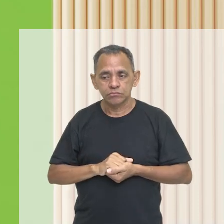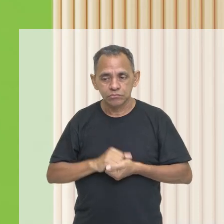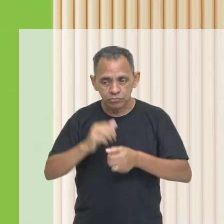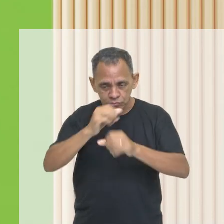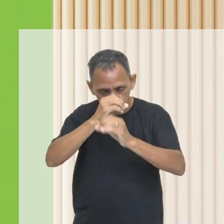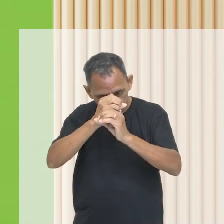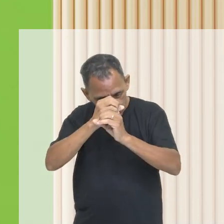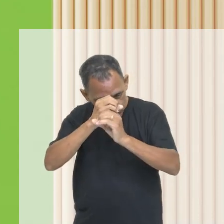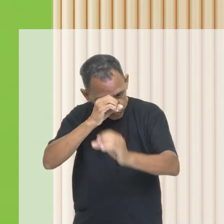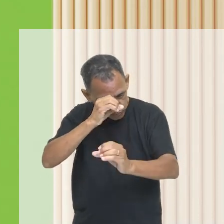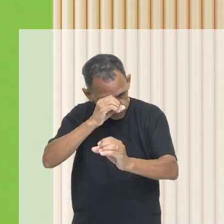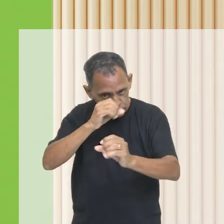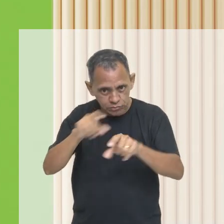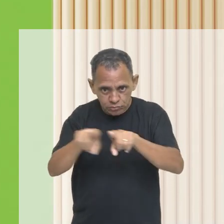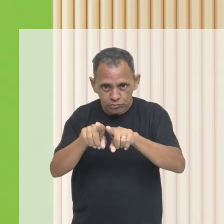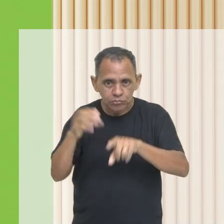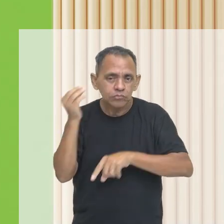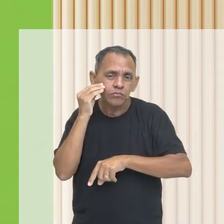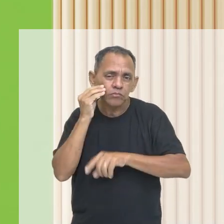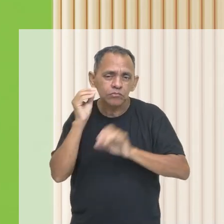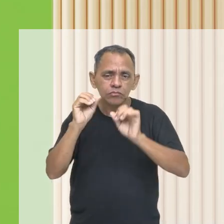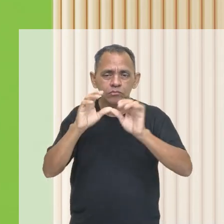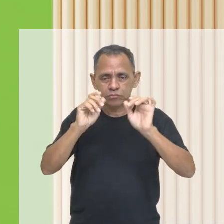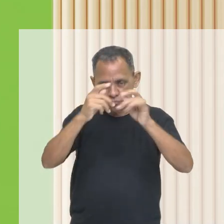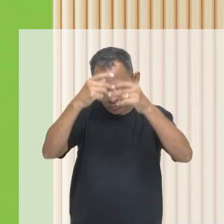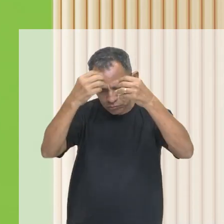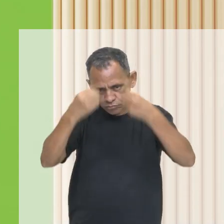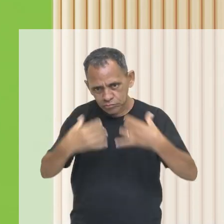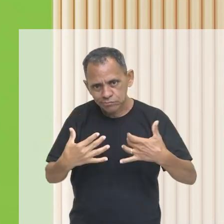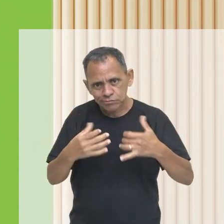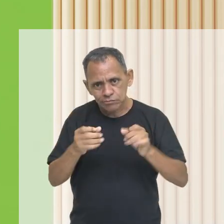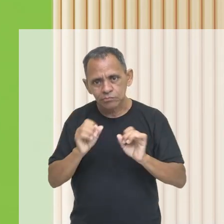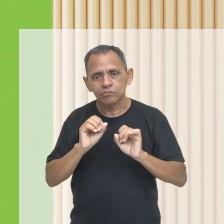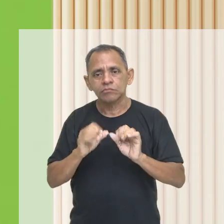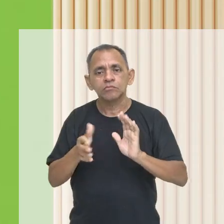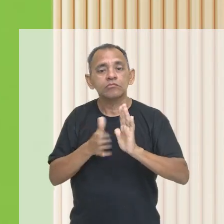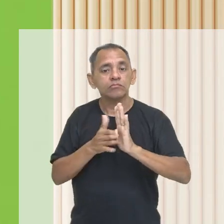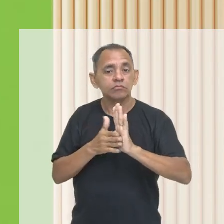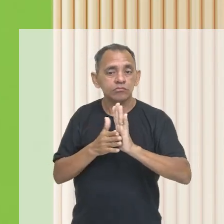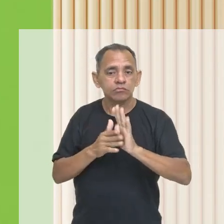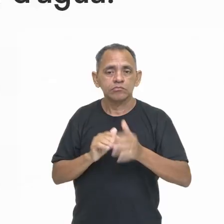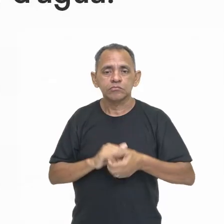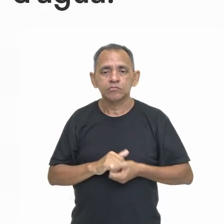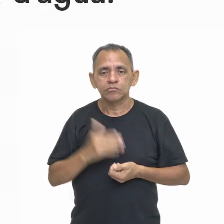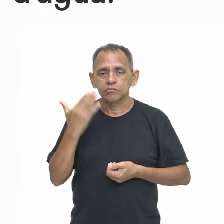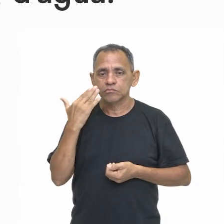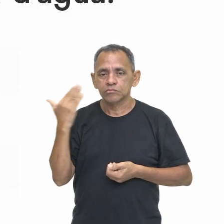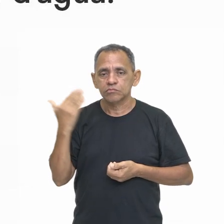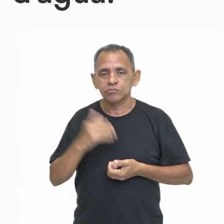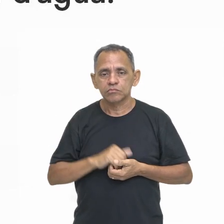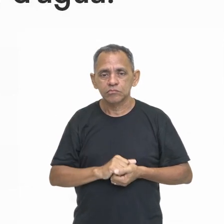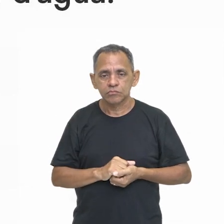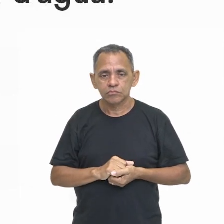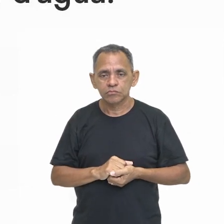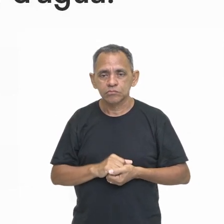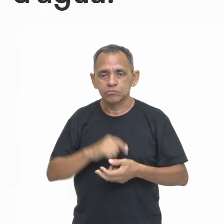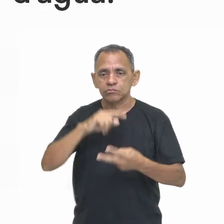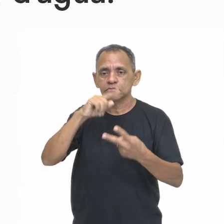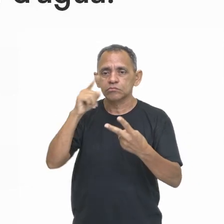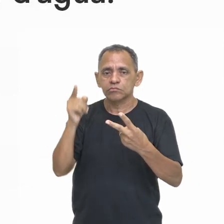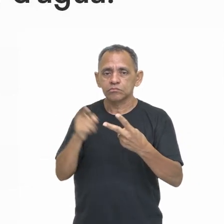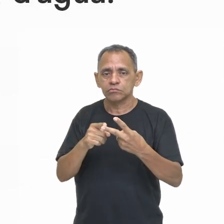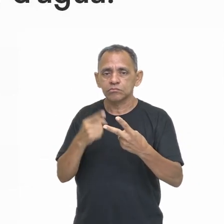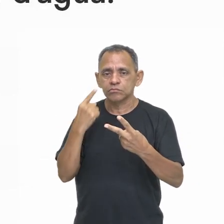para tentar explicar o que eles propuseram. Então, vamos aí para o experimento de